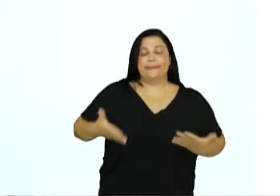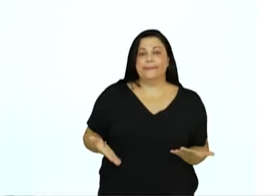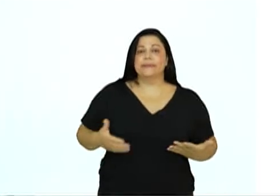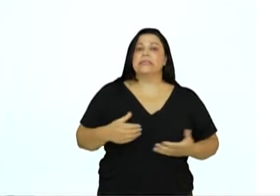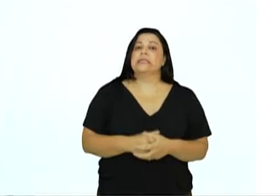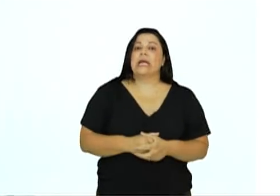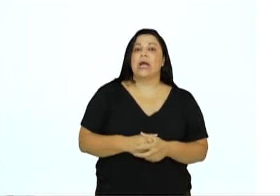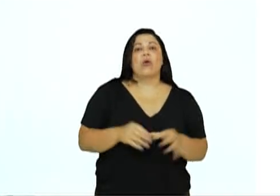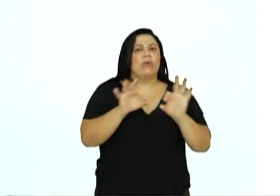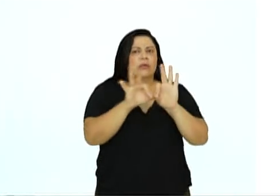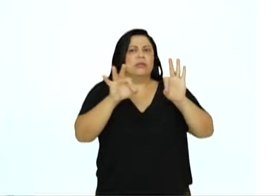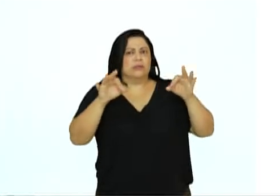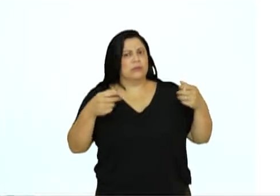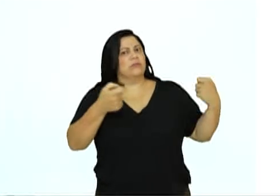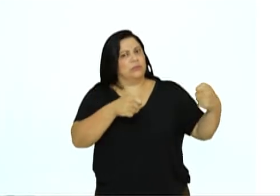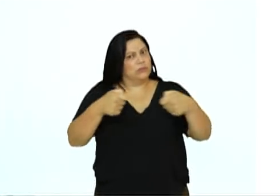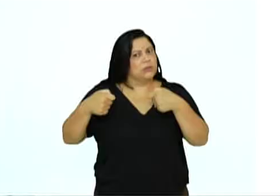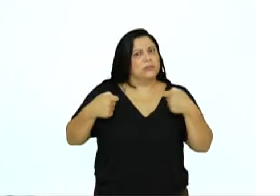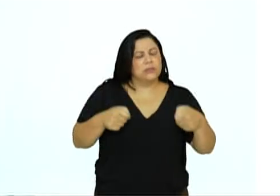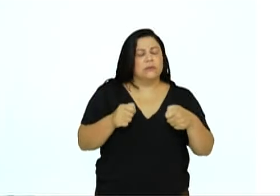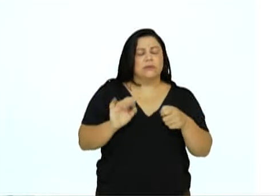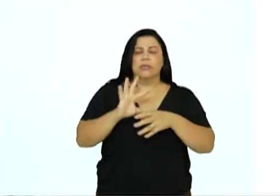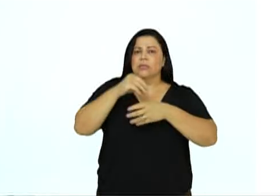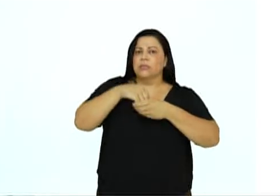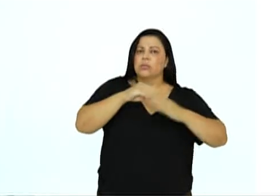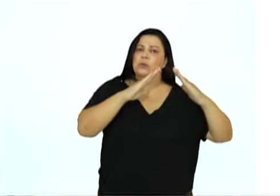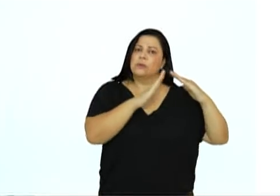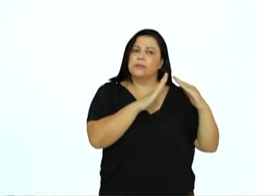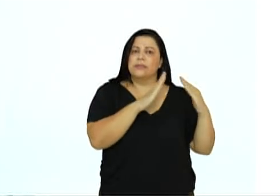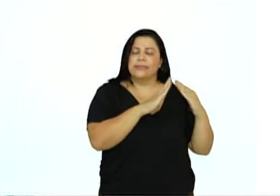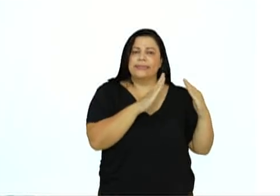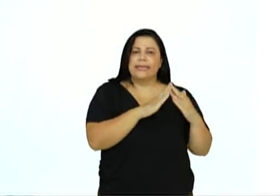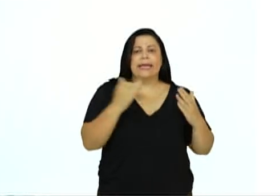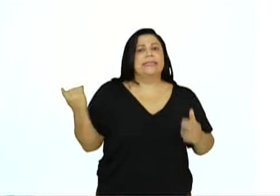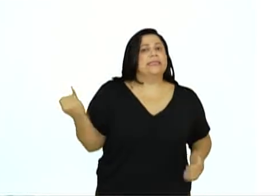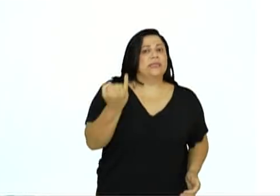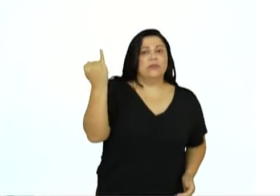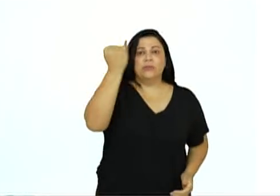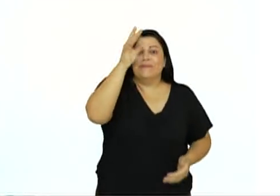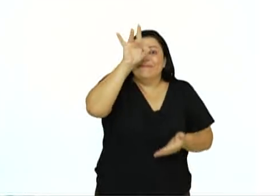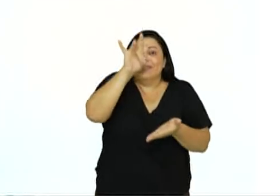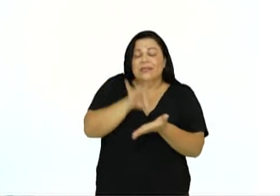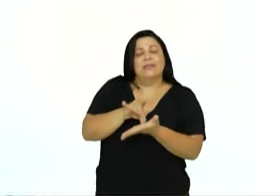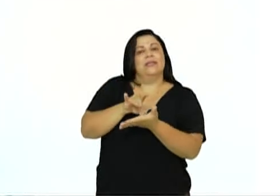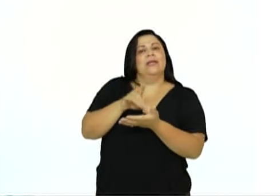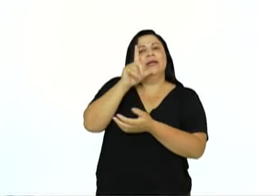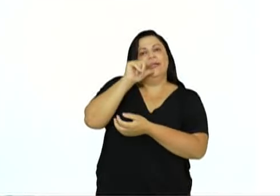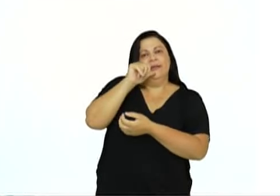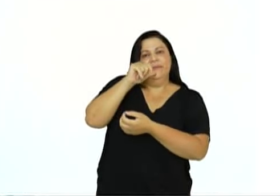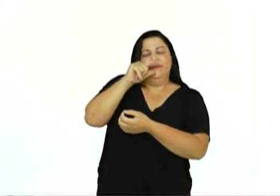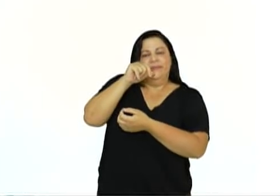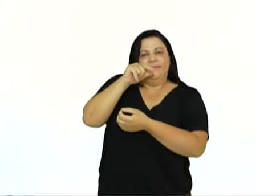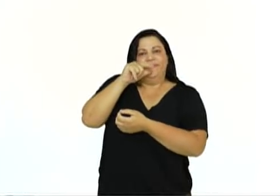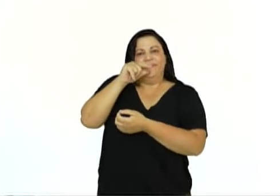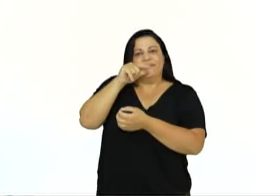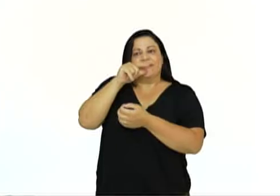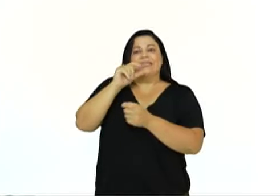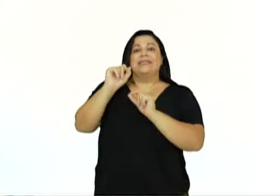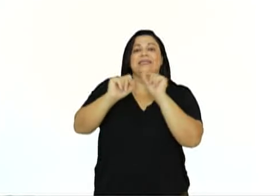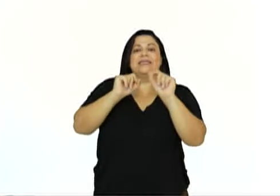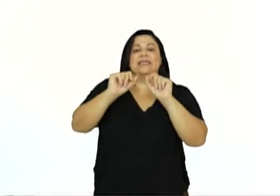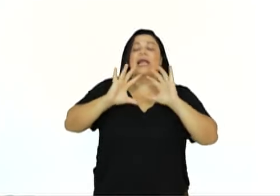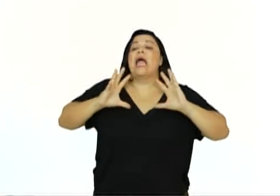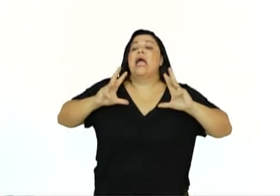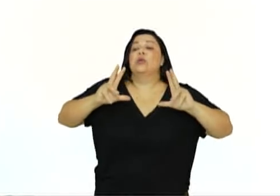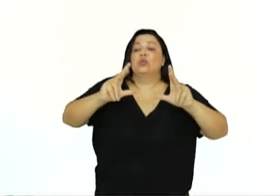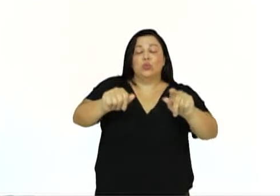pode ter no nosso dia a dia, dentro das nossas casas, é muito importante para garantir que a água ela chegue a toda a população, mesmo